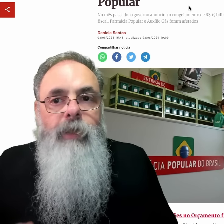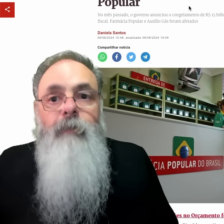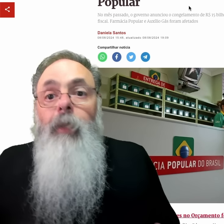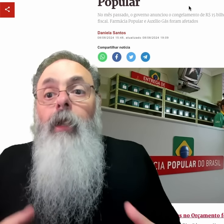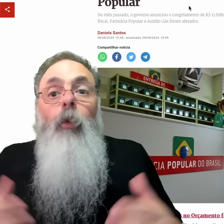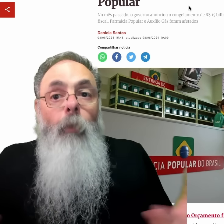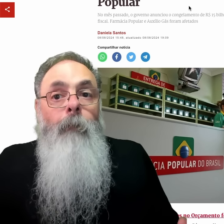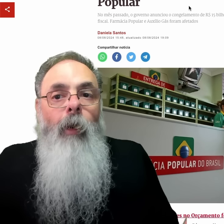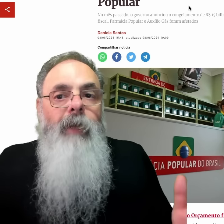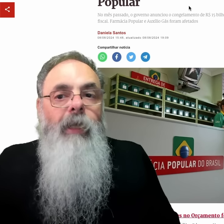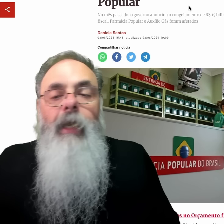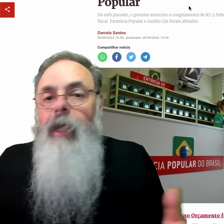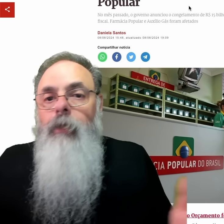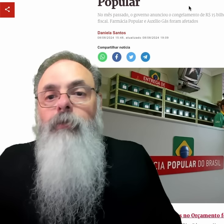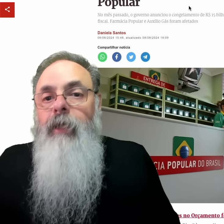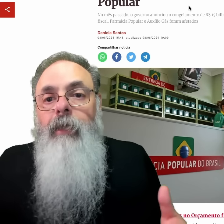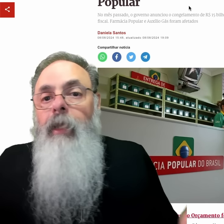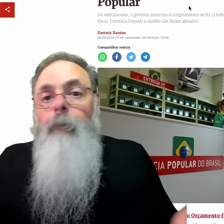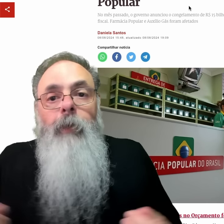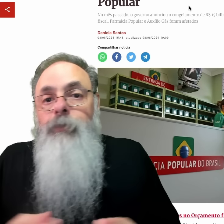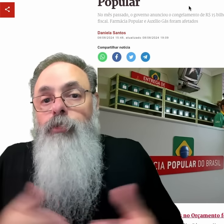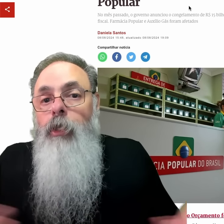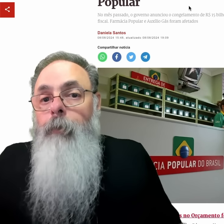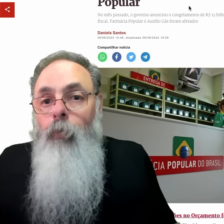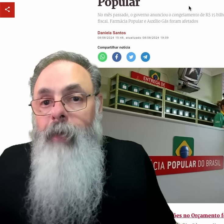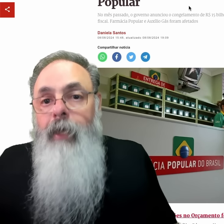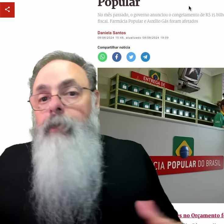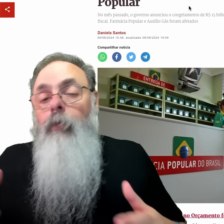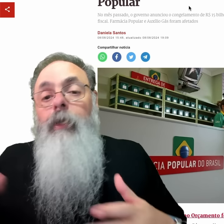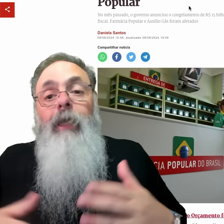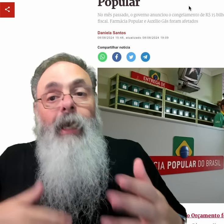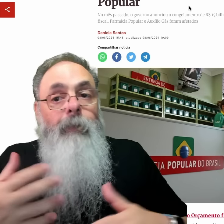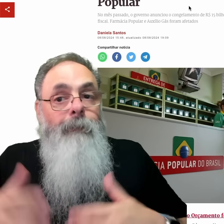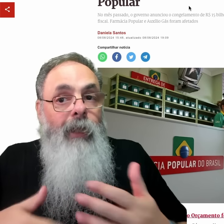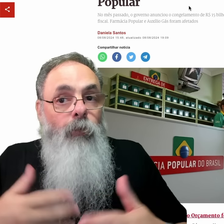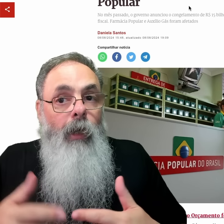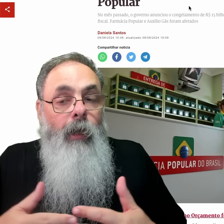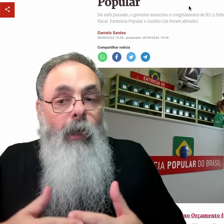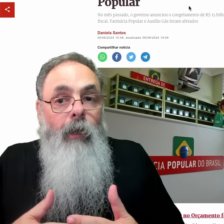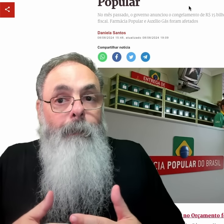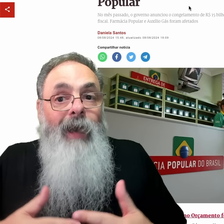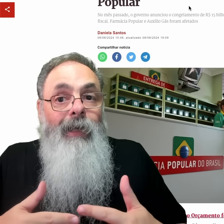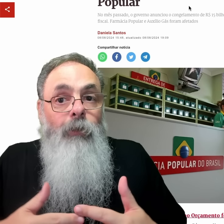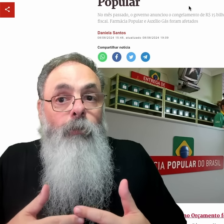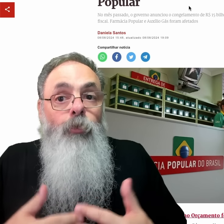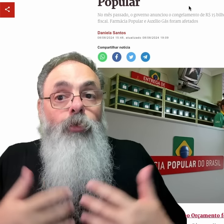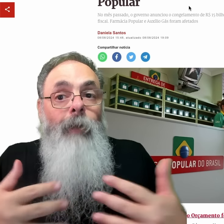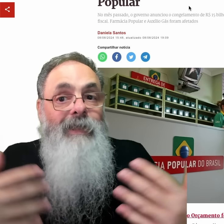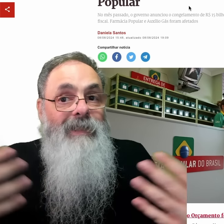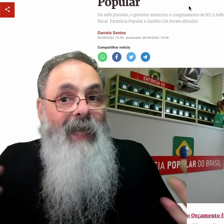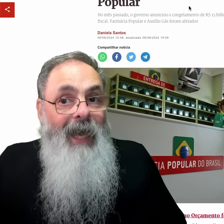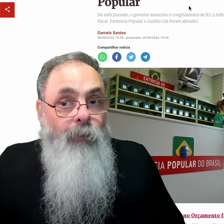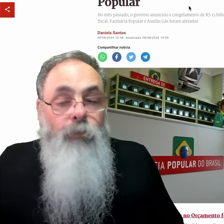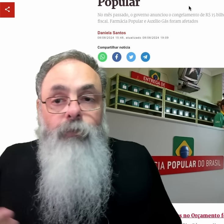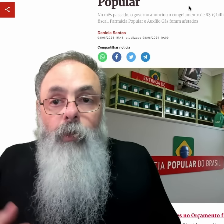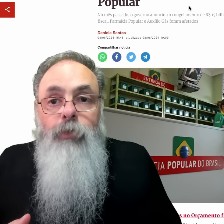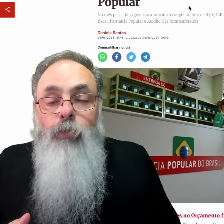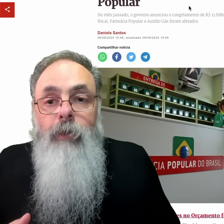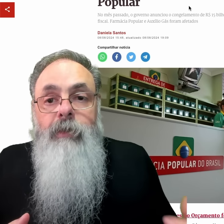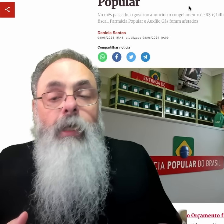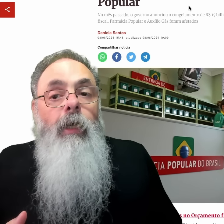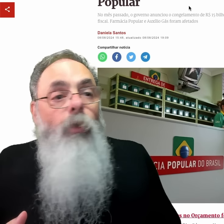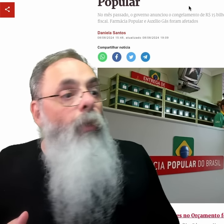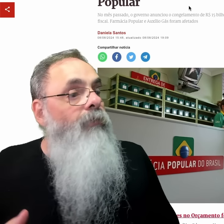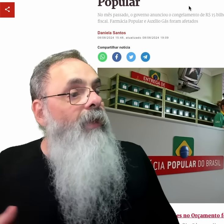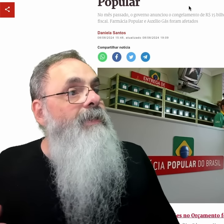um monte de coisa O Pobre é aquele cara que não tem nem tempo ele precisa do dinheiro para comer então ele acaba tendo a a pagando muito mais caro no final das